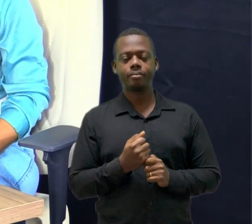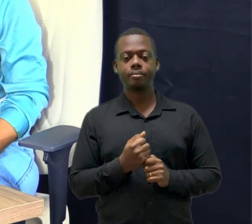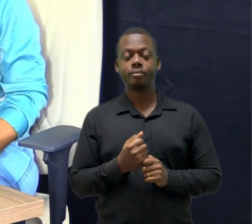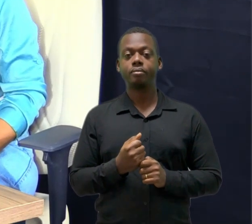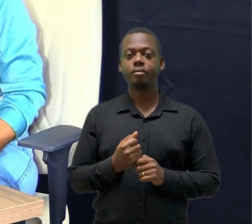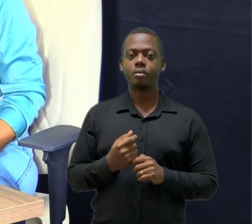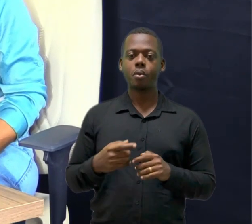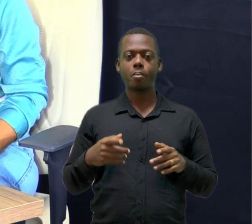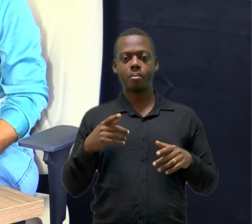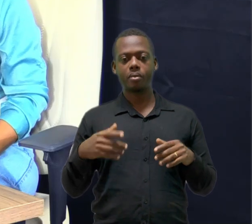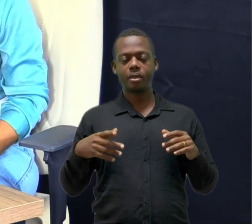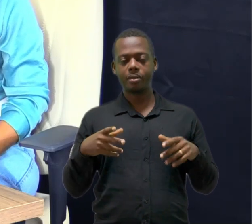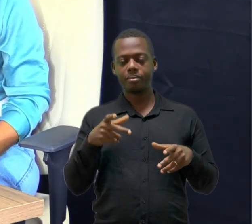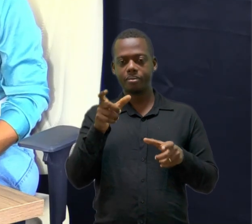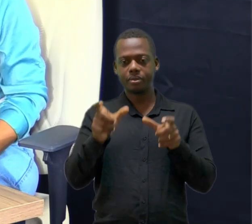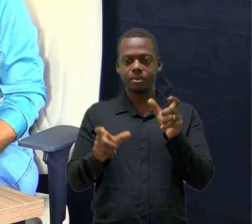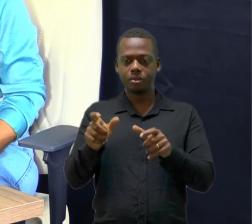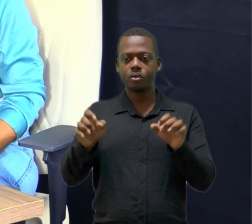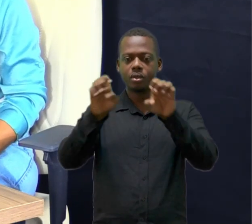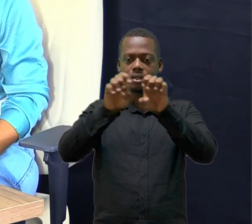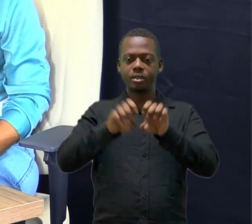por desconhecer a estrutura da